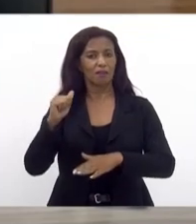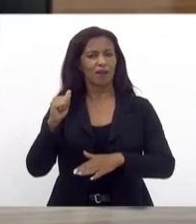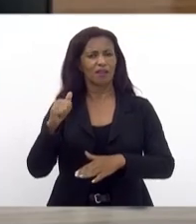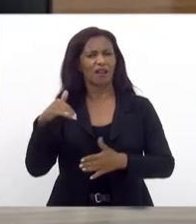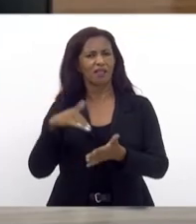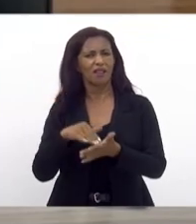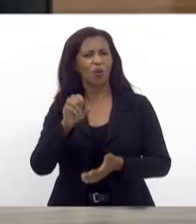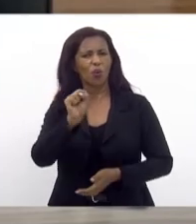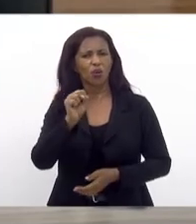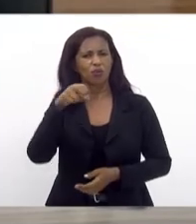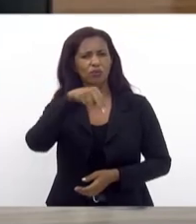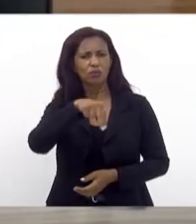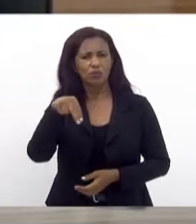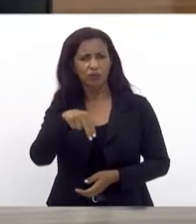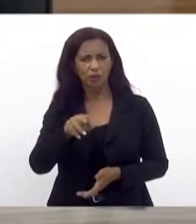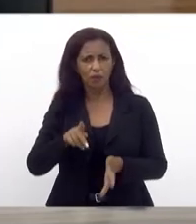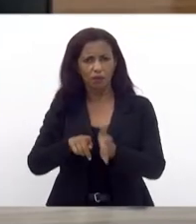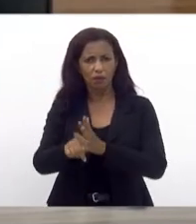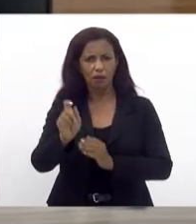é isso, Eduardo?